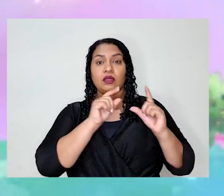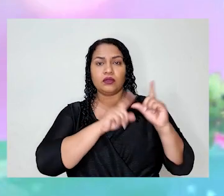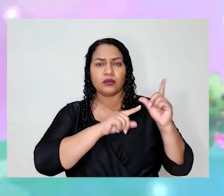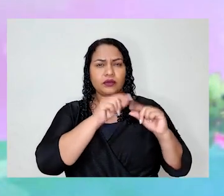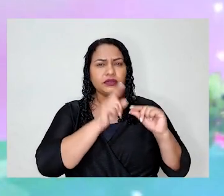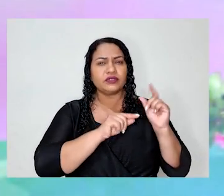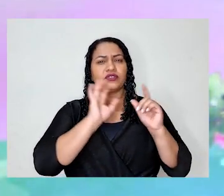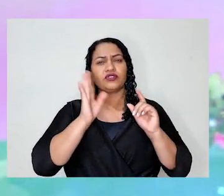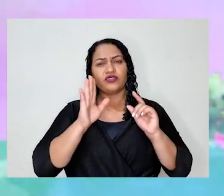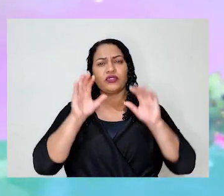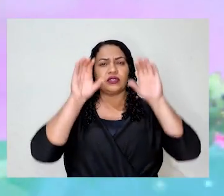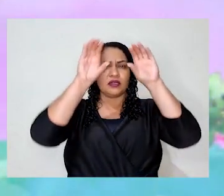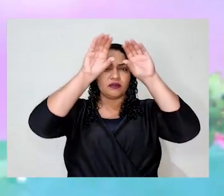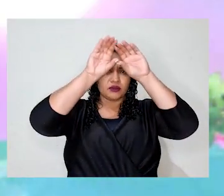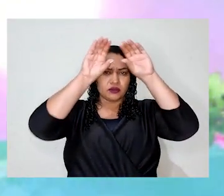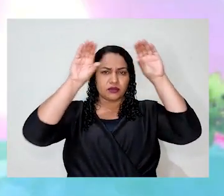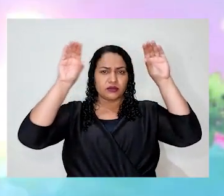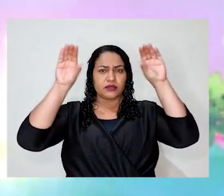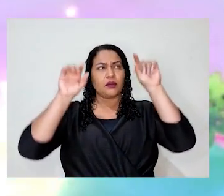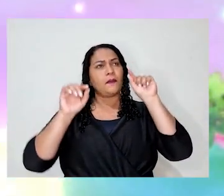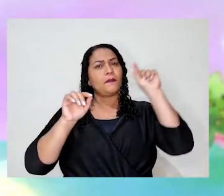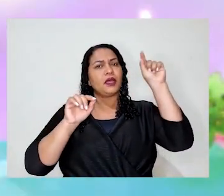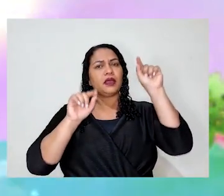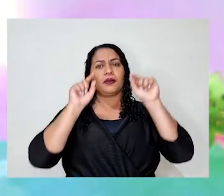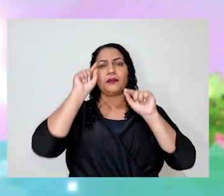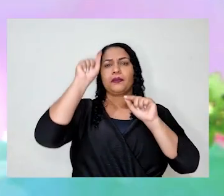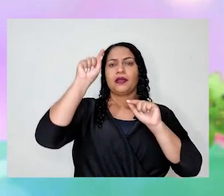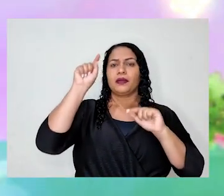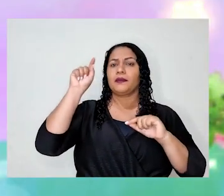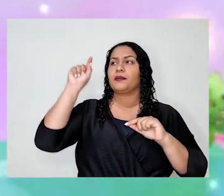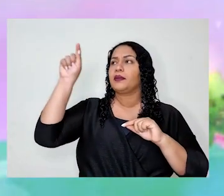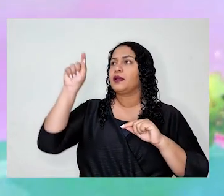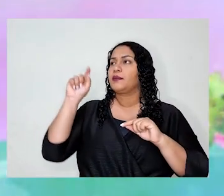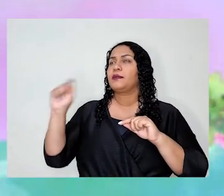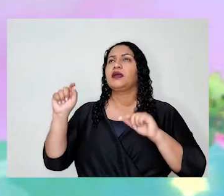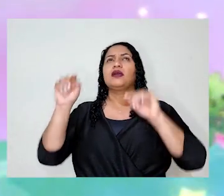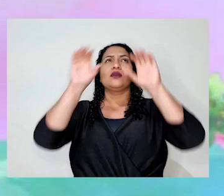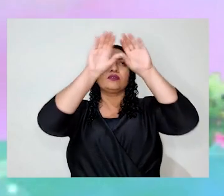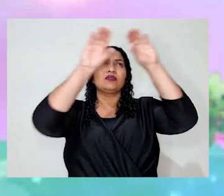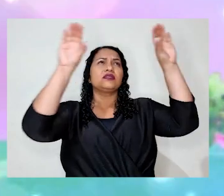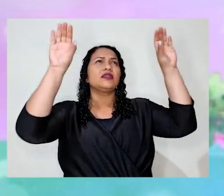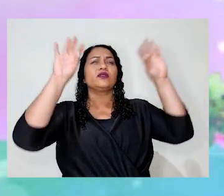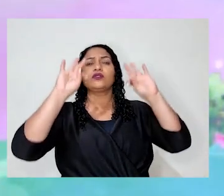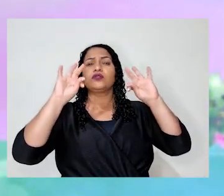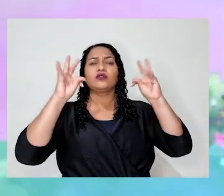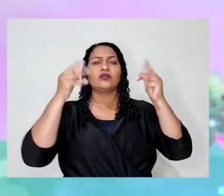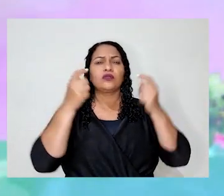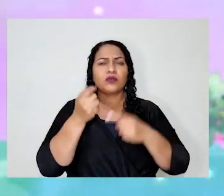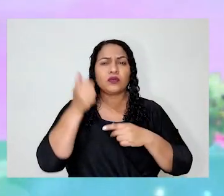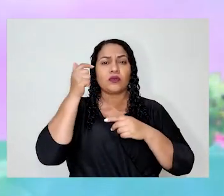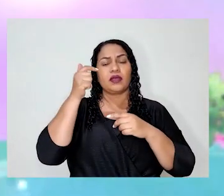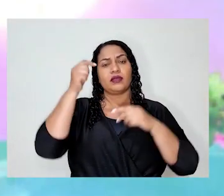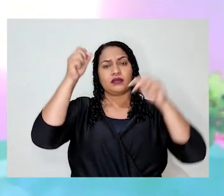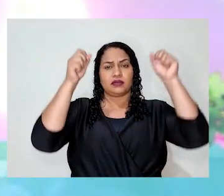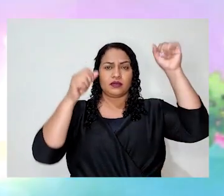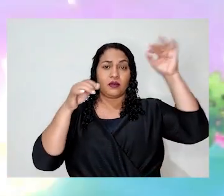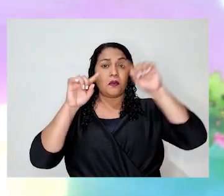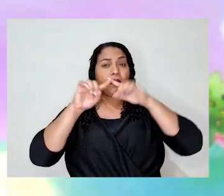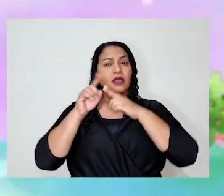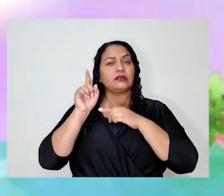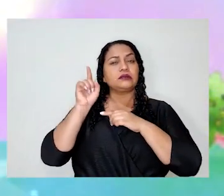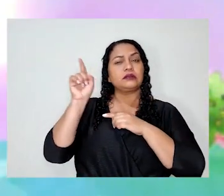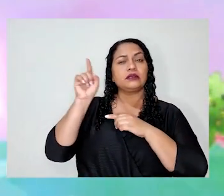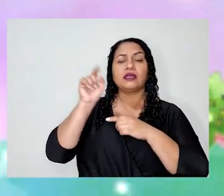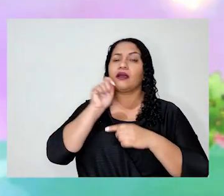estrelinhas já estavam tomando seus lugares no céu. O céu estava quase todo iluminado. Só